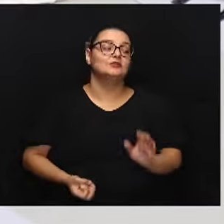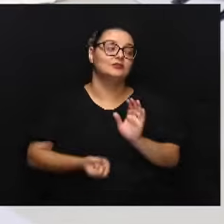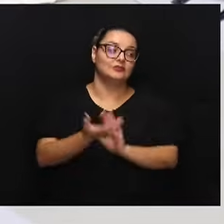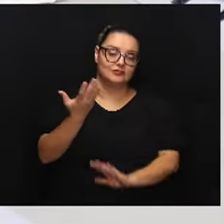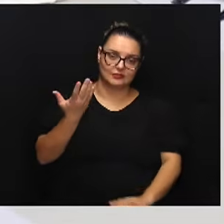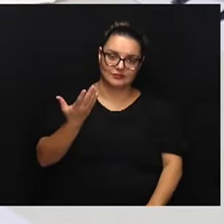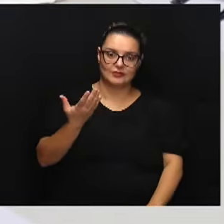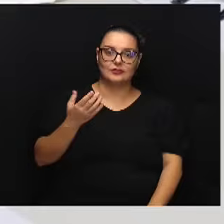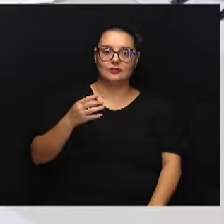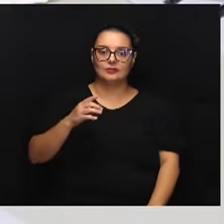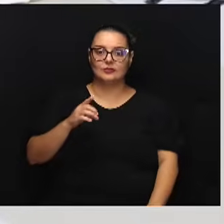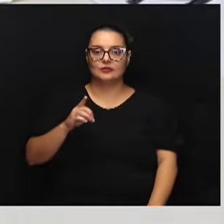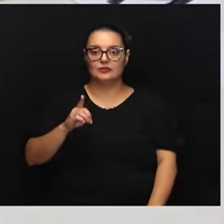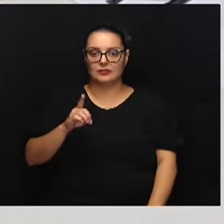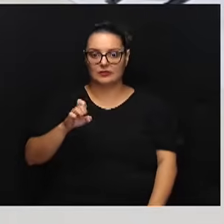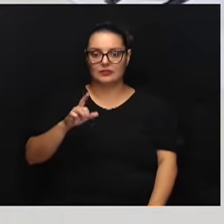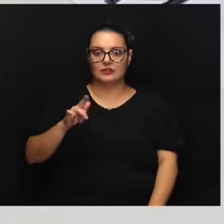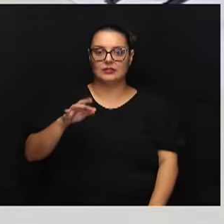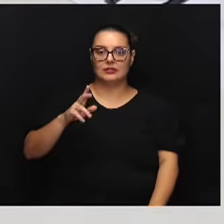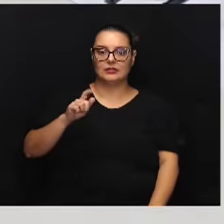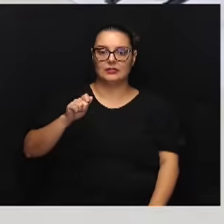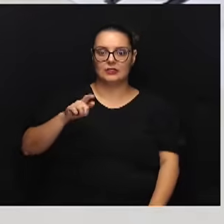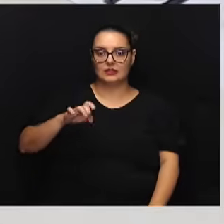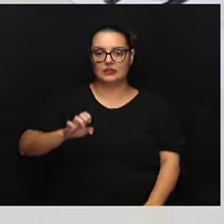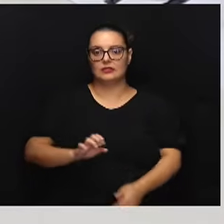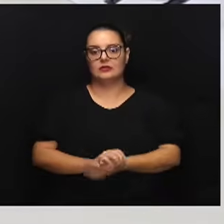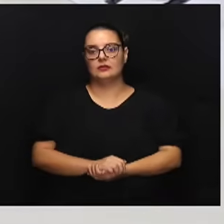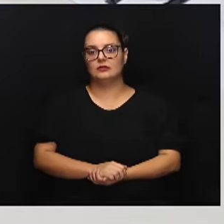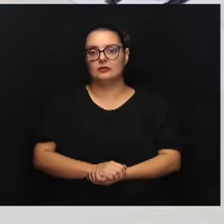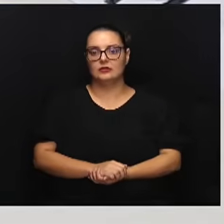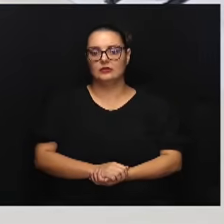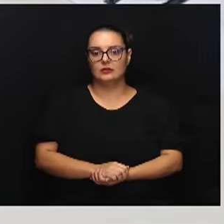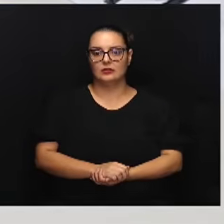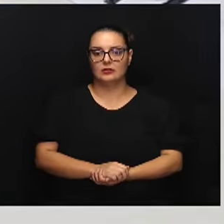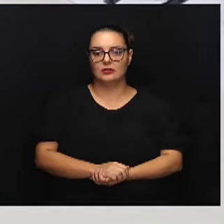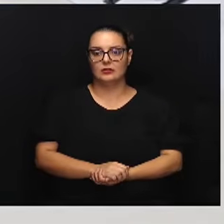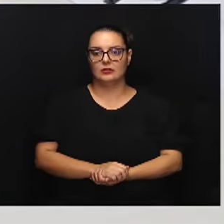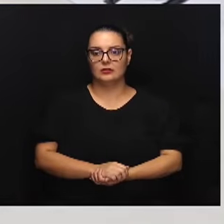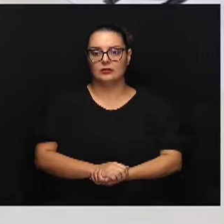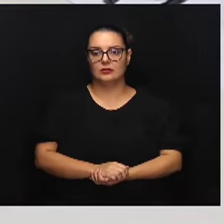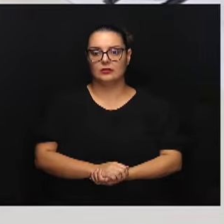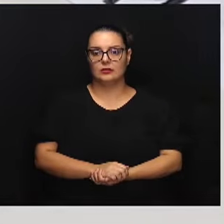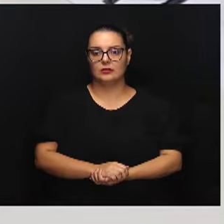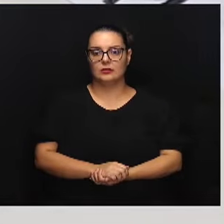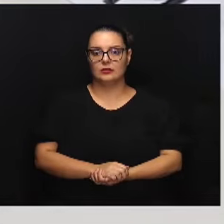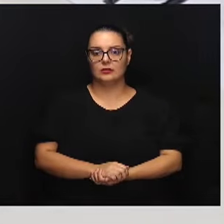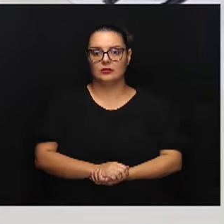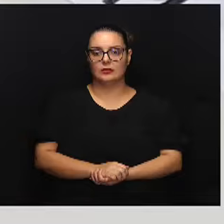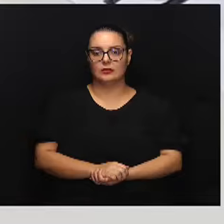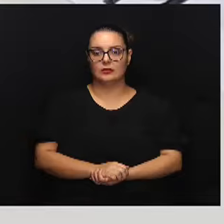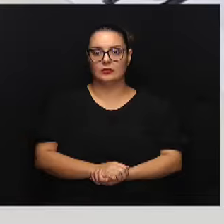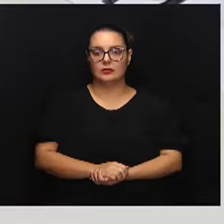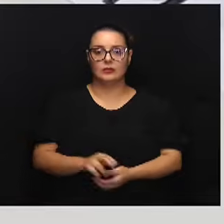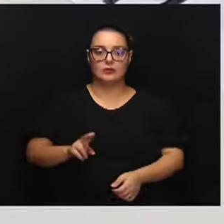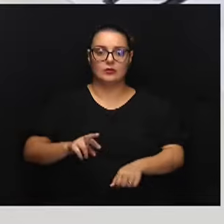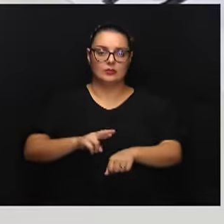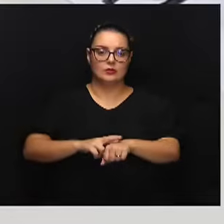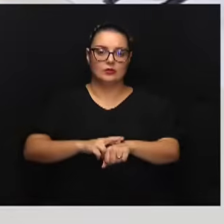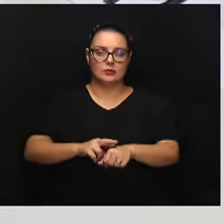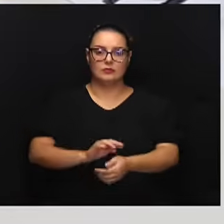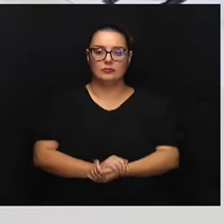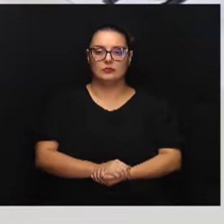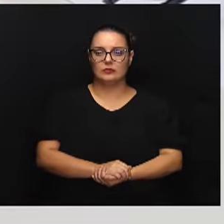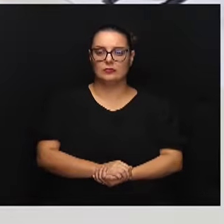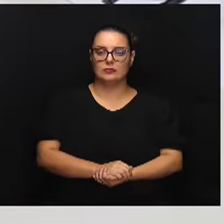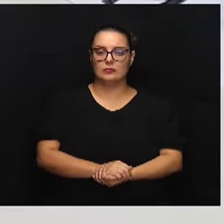criando o degradê. Opa, deixa eu pegar aqui, ó. Vou pegar aqui usei o roxo, mas o roxo ainda